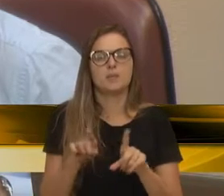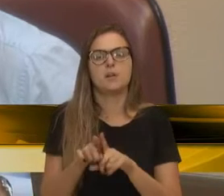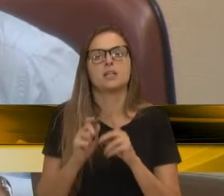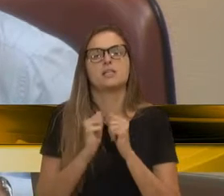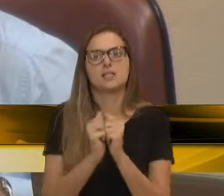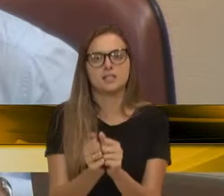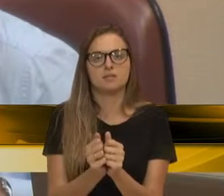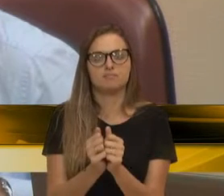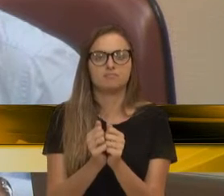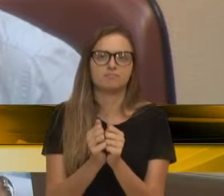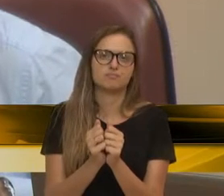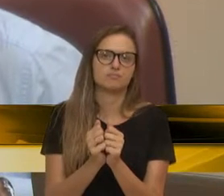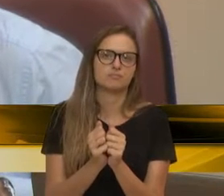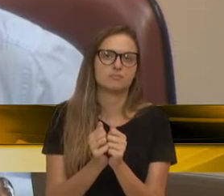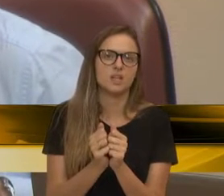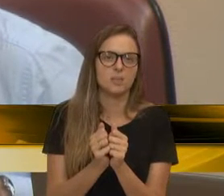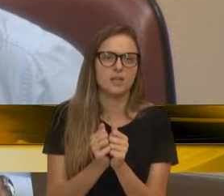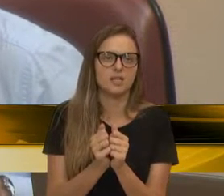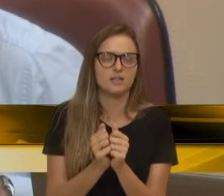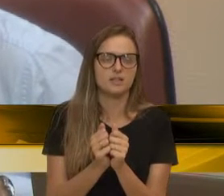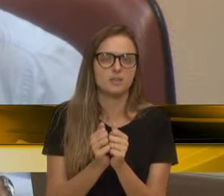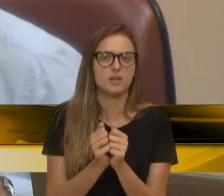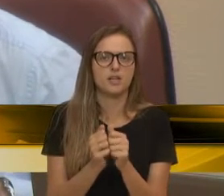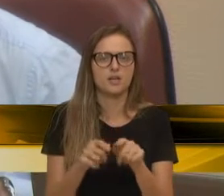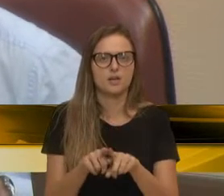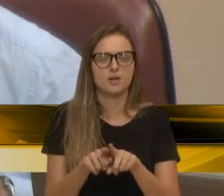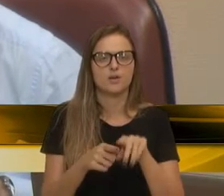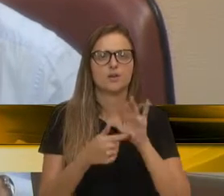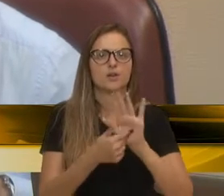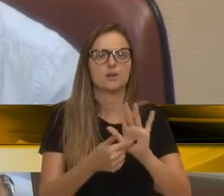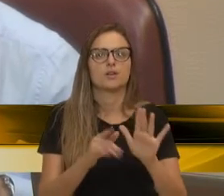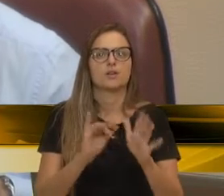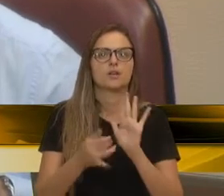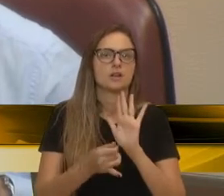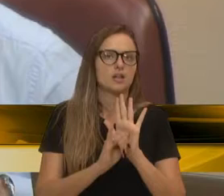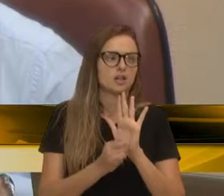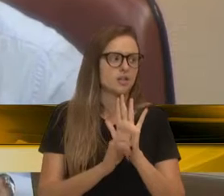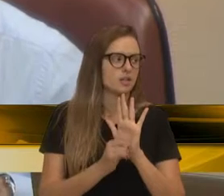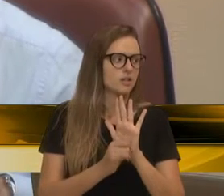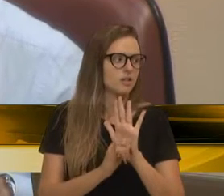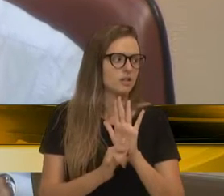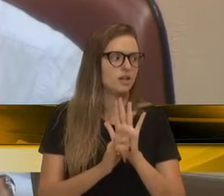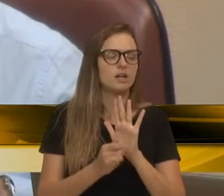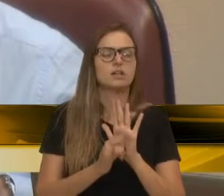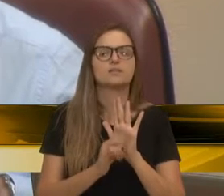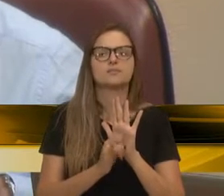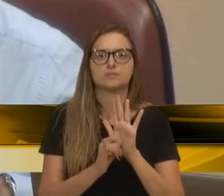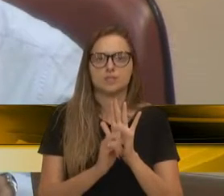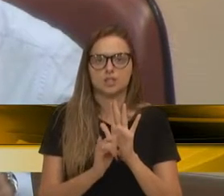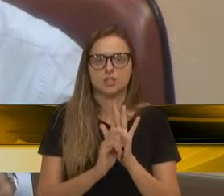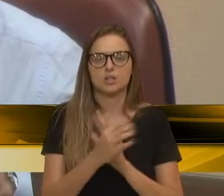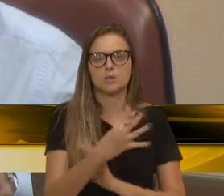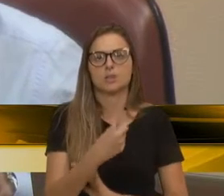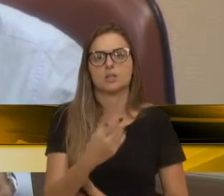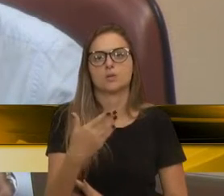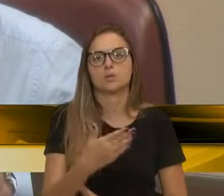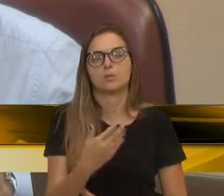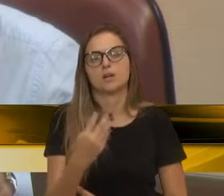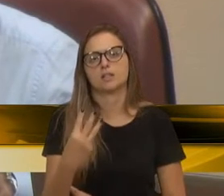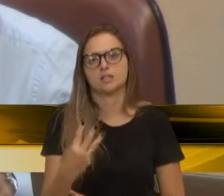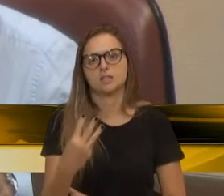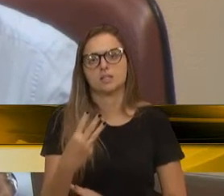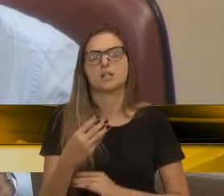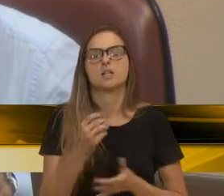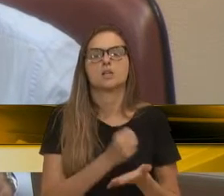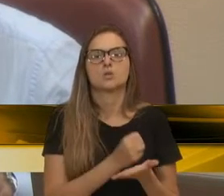ordenamento jurídico a priori constituído pelo edital de concorrência pública número 143 barra 99 pelo